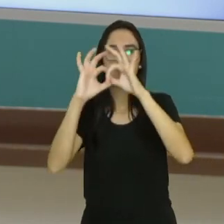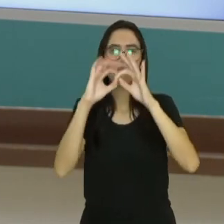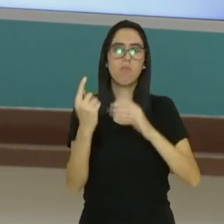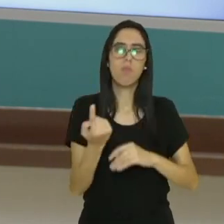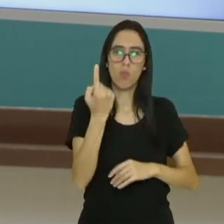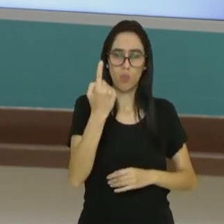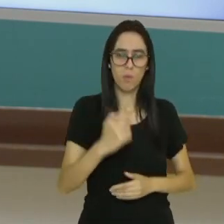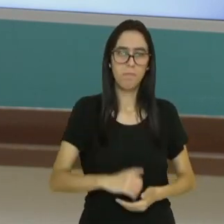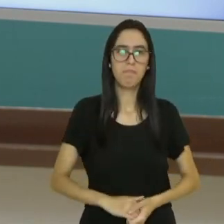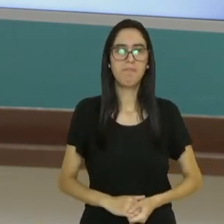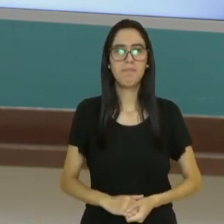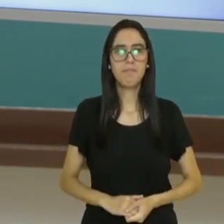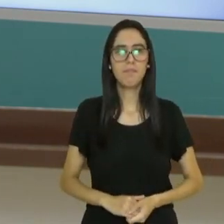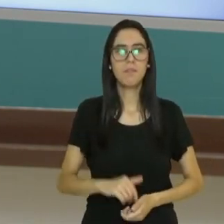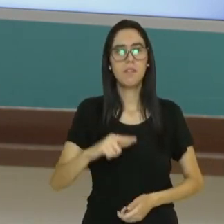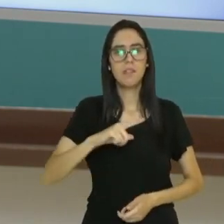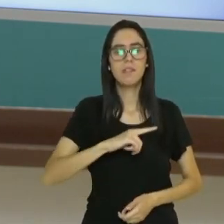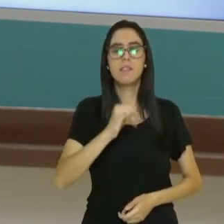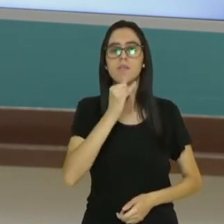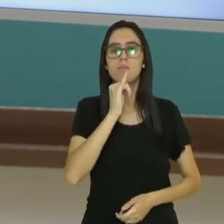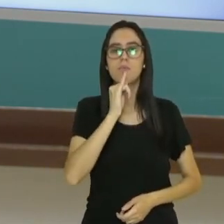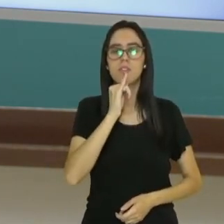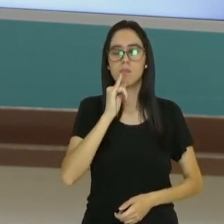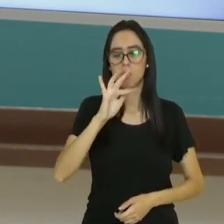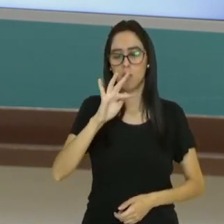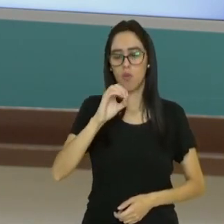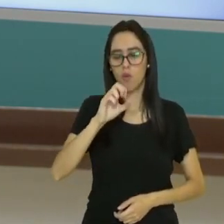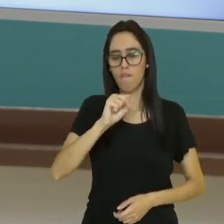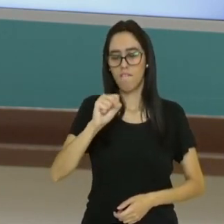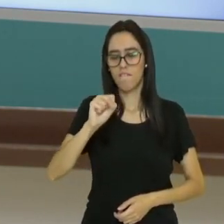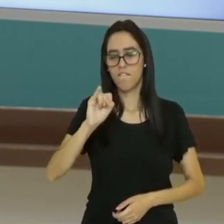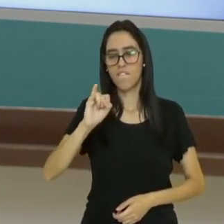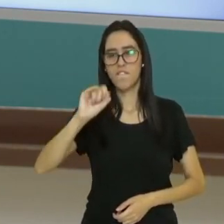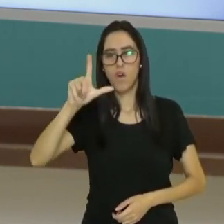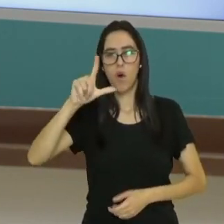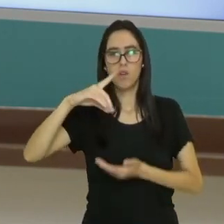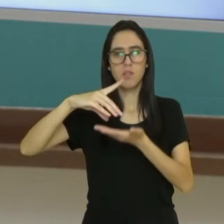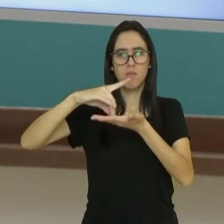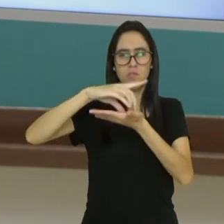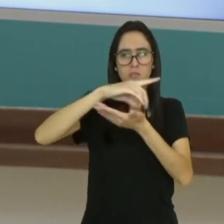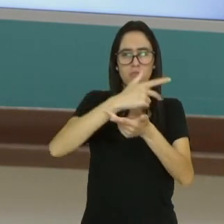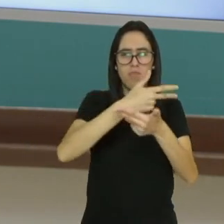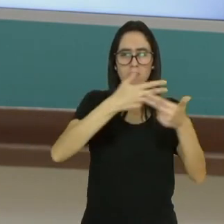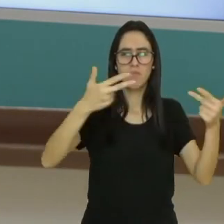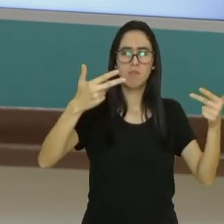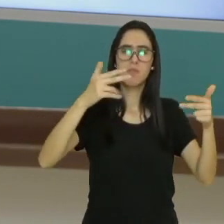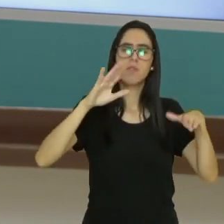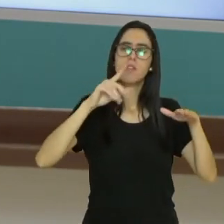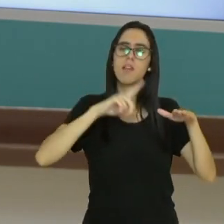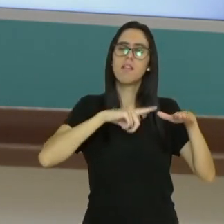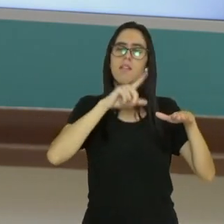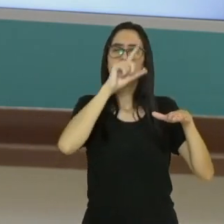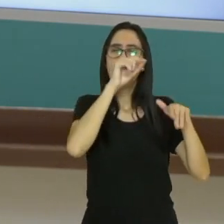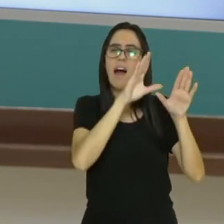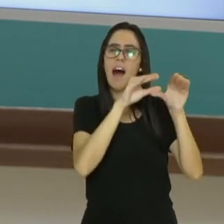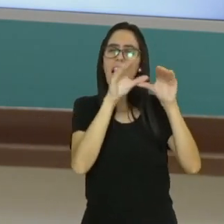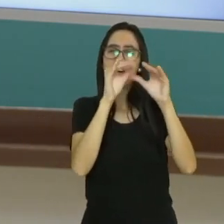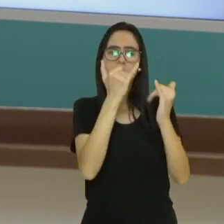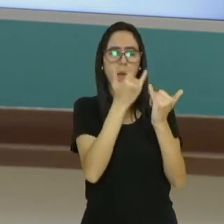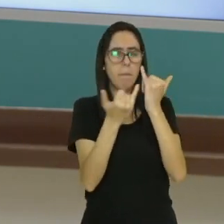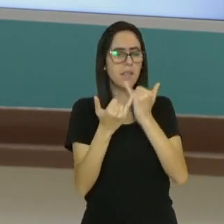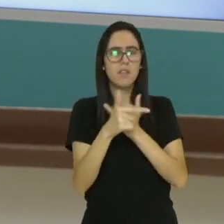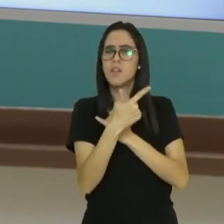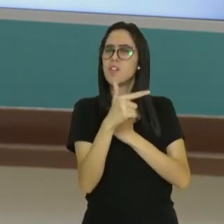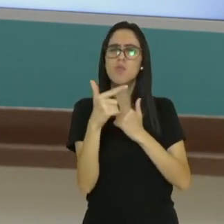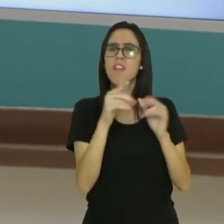Fóssil, por exemplo, de répteis, né? Ou a existência de aves semelhantes que não voam, como